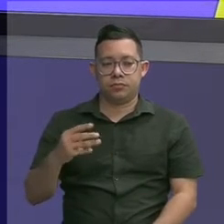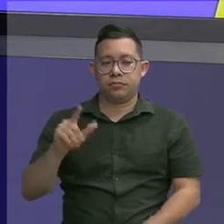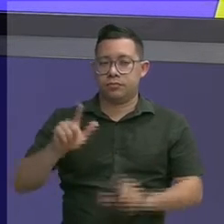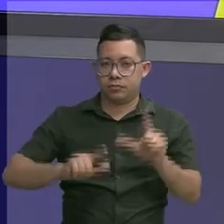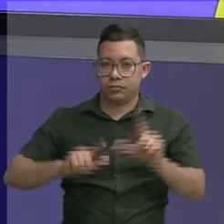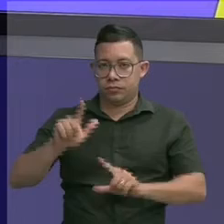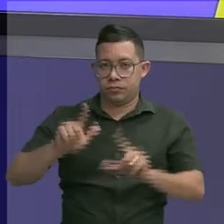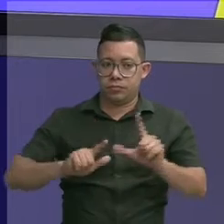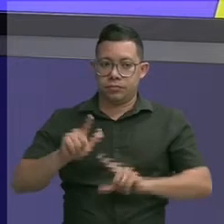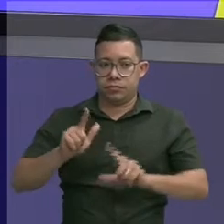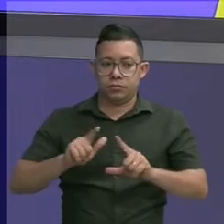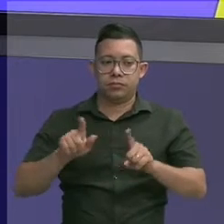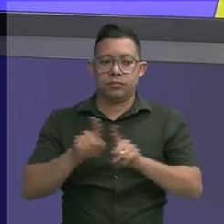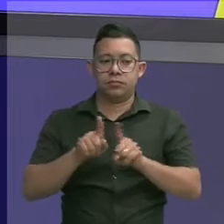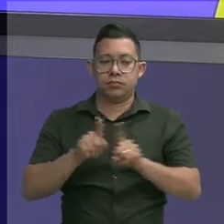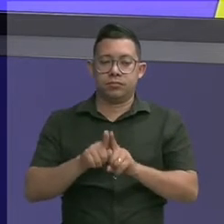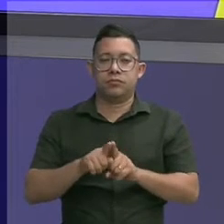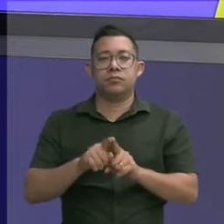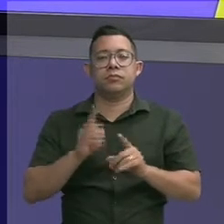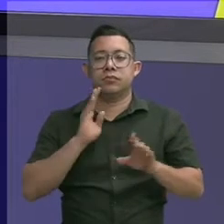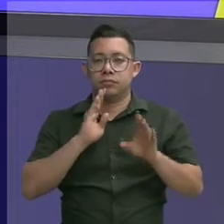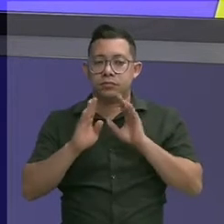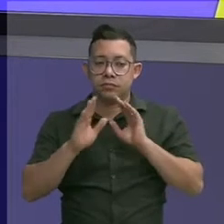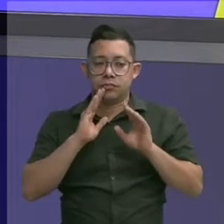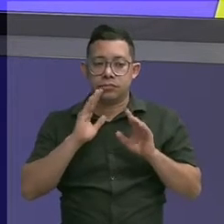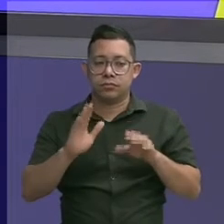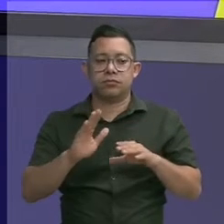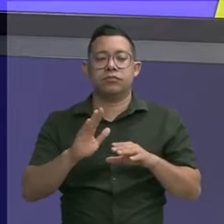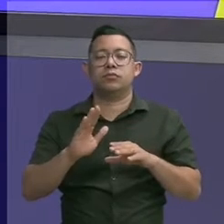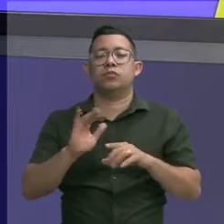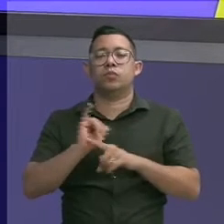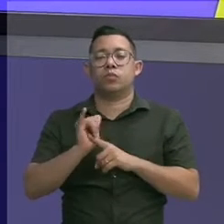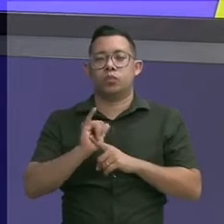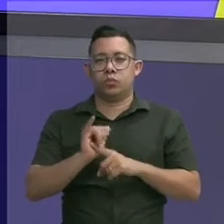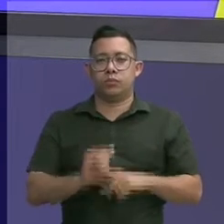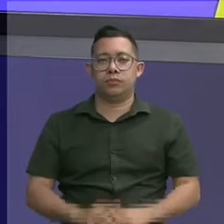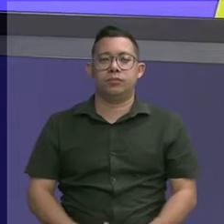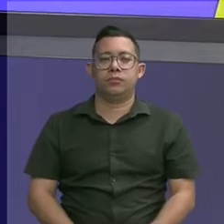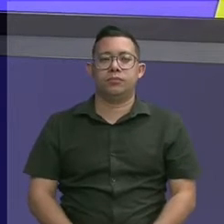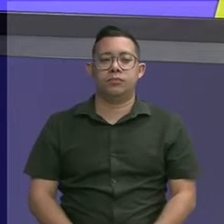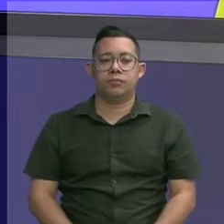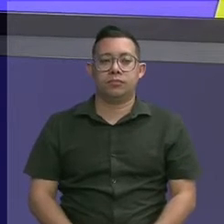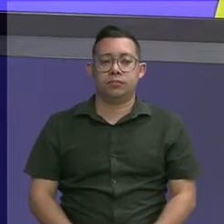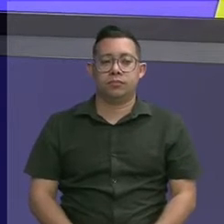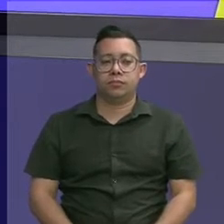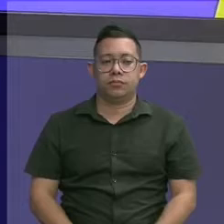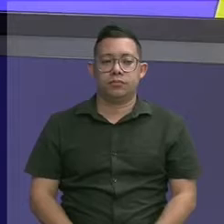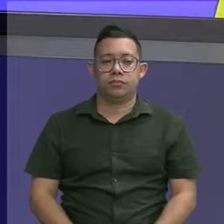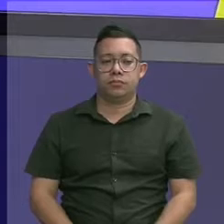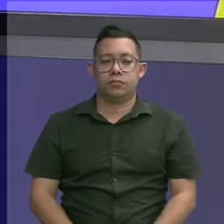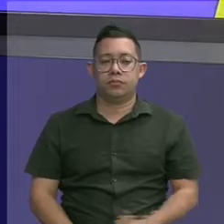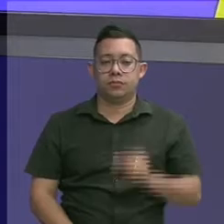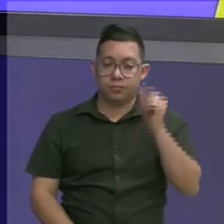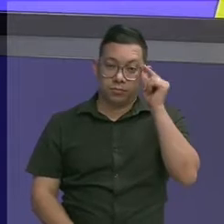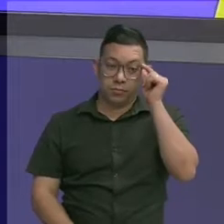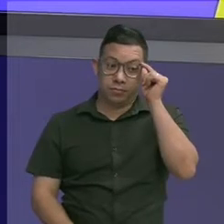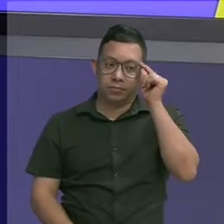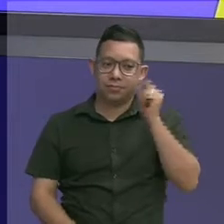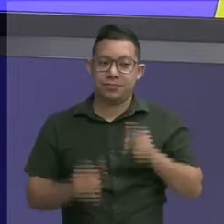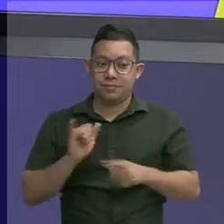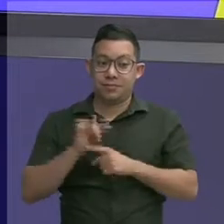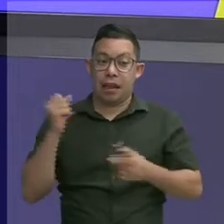na Vivo Tv no canal 9 no Facebook e no YouTube